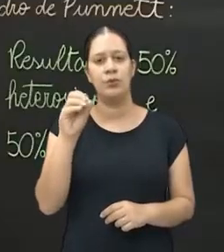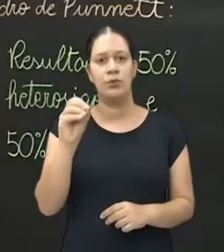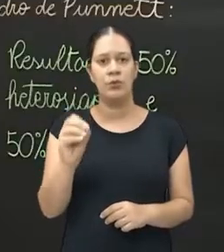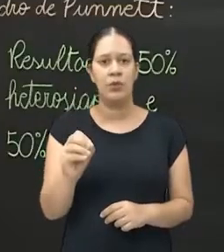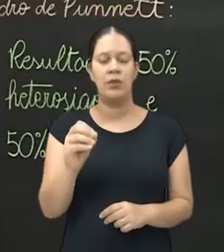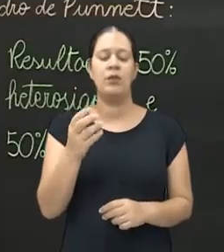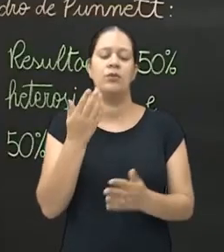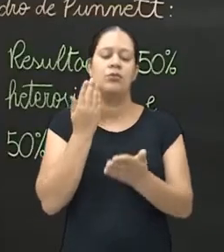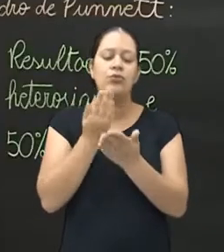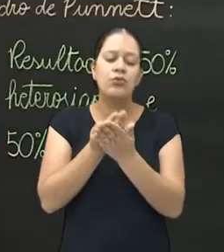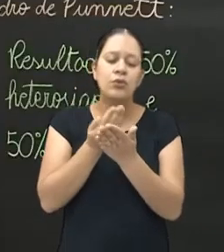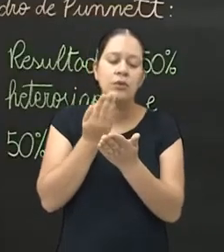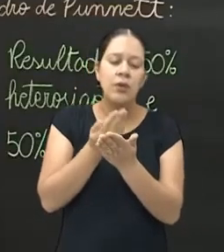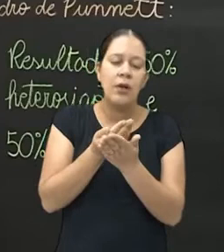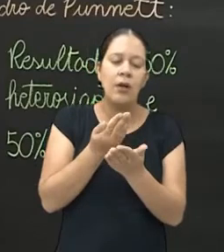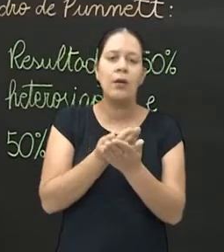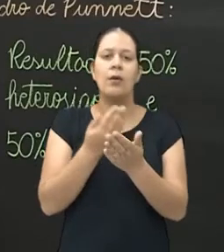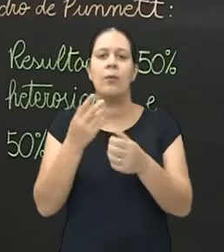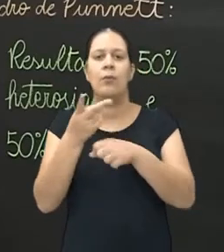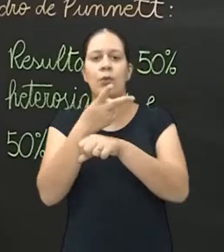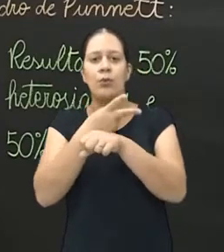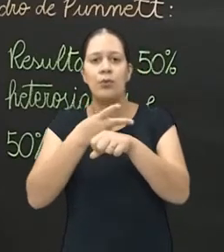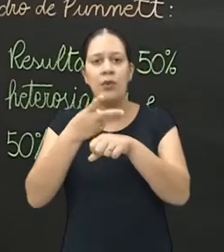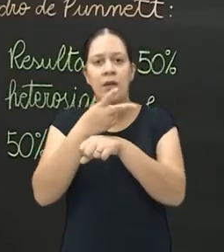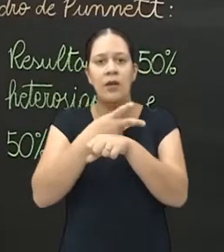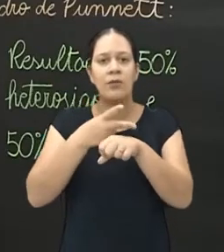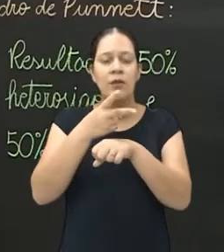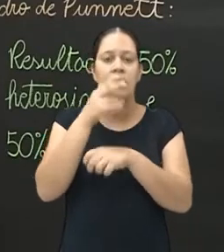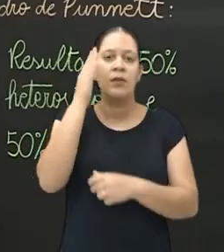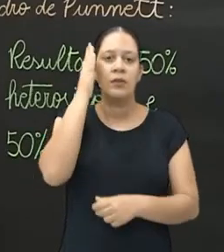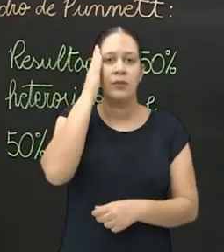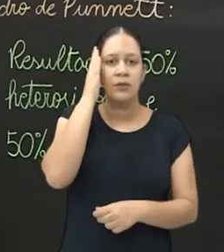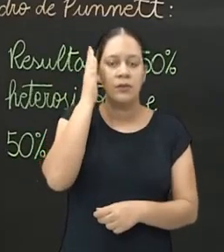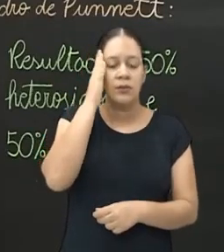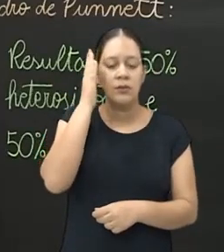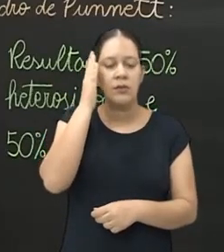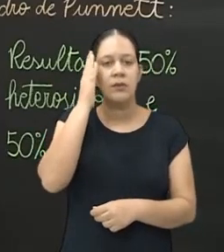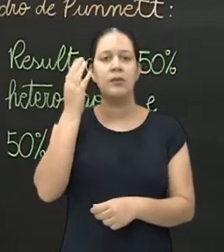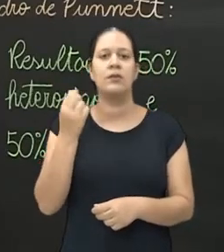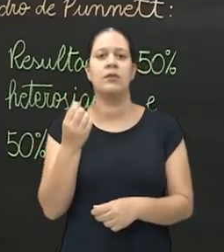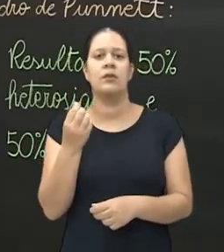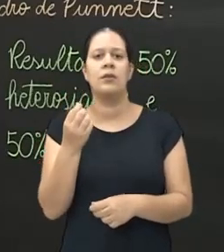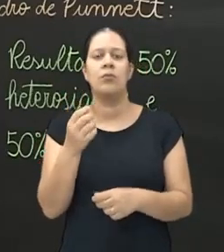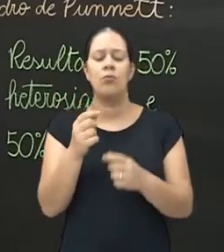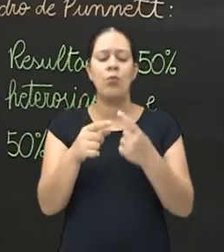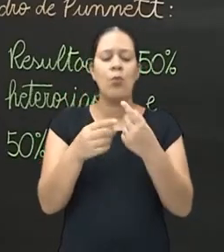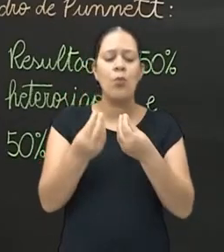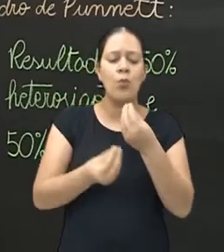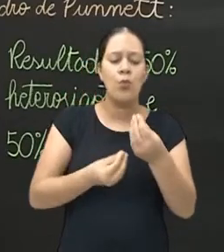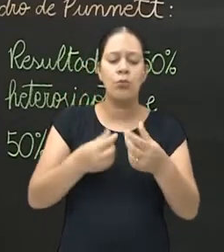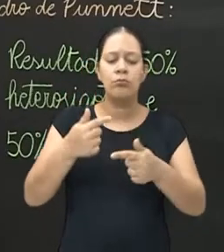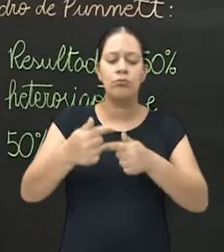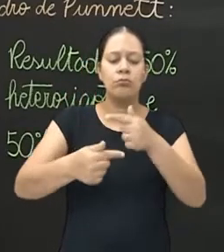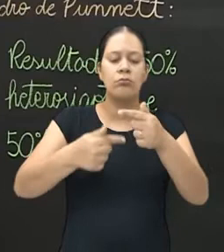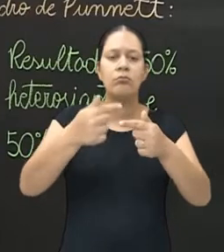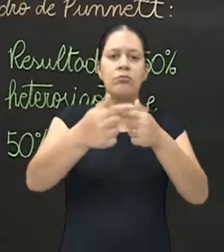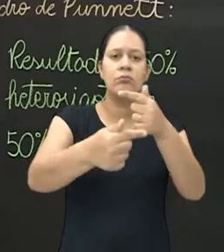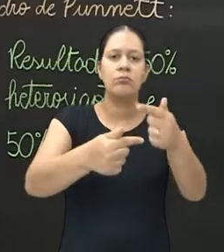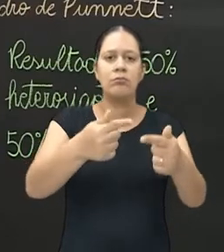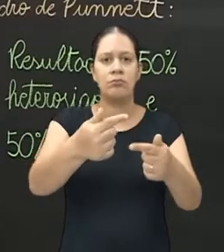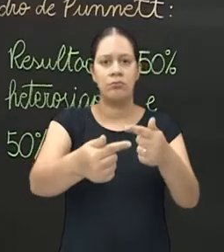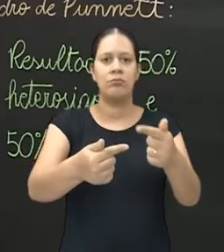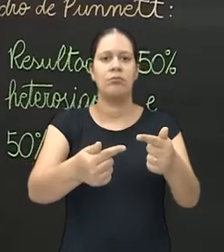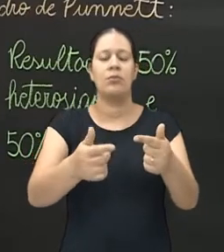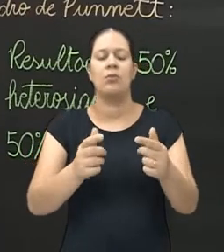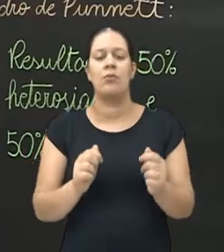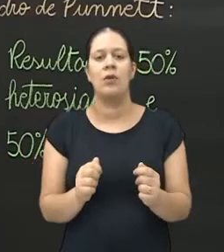ocupava a estudar, tentar entender algumas coisas sobre a transmissão das características, que a gente chama de hereditariedade.